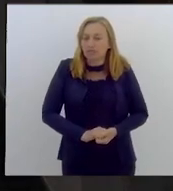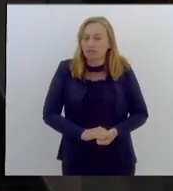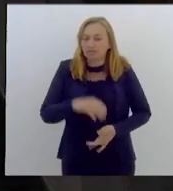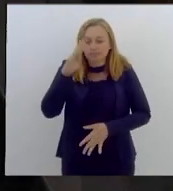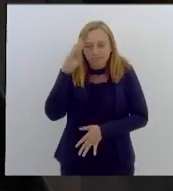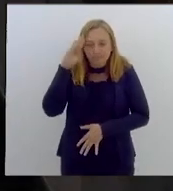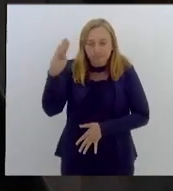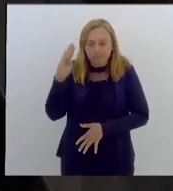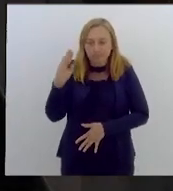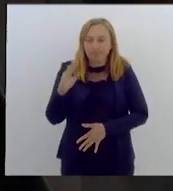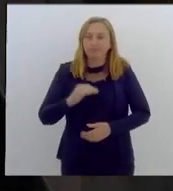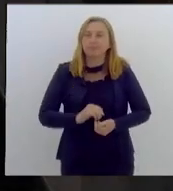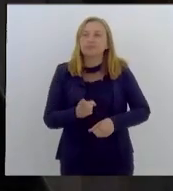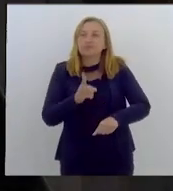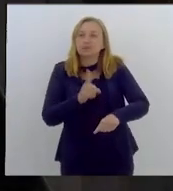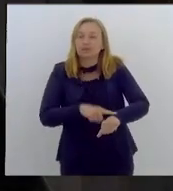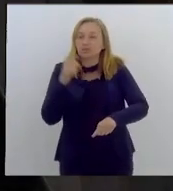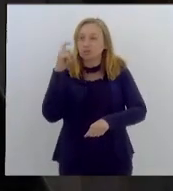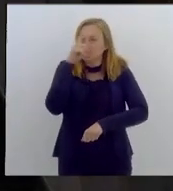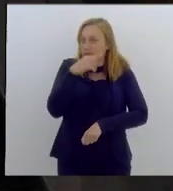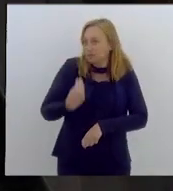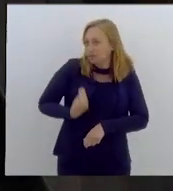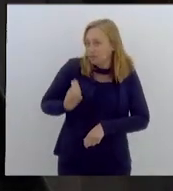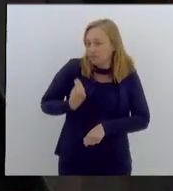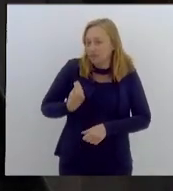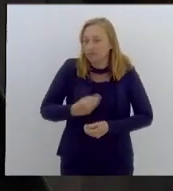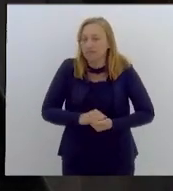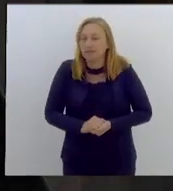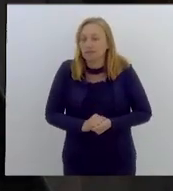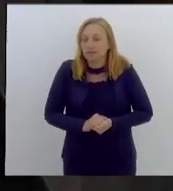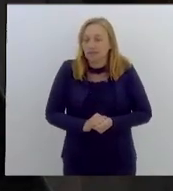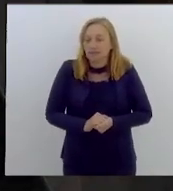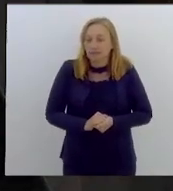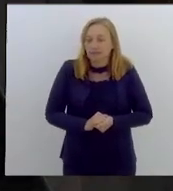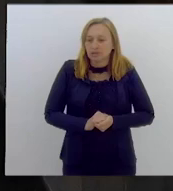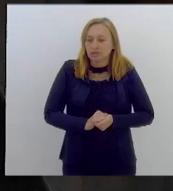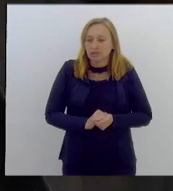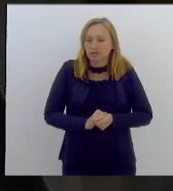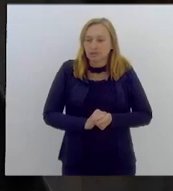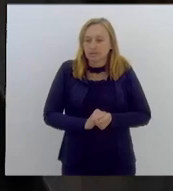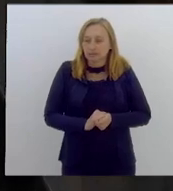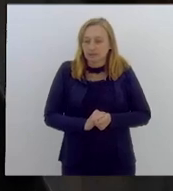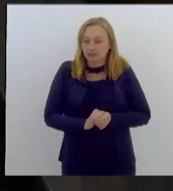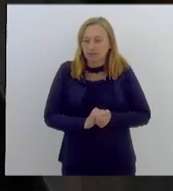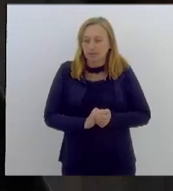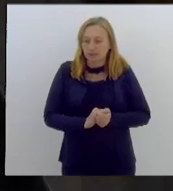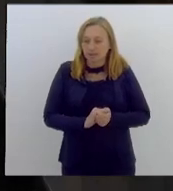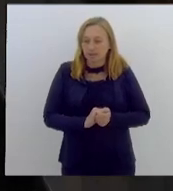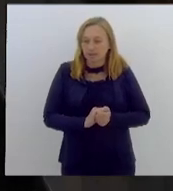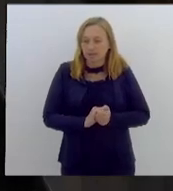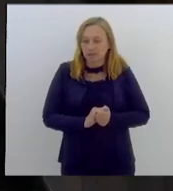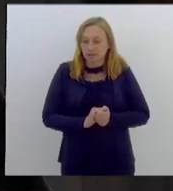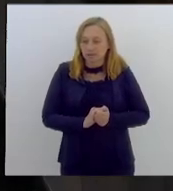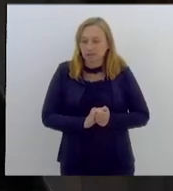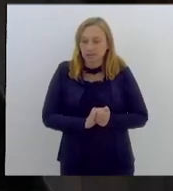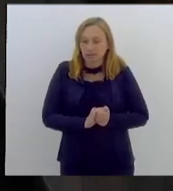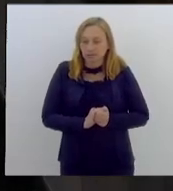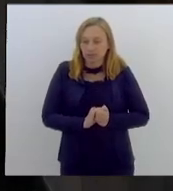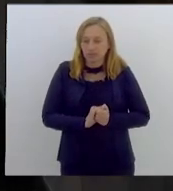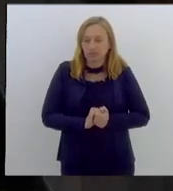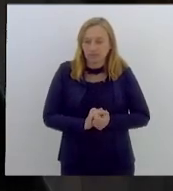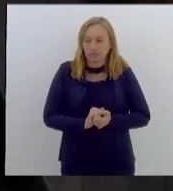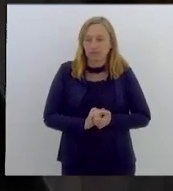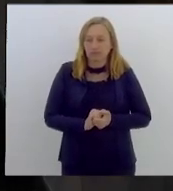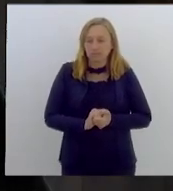em tempos cruéis que vivemos, quando o Congresso Nacional e o Presidente da República se arvoram